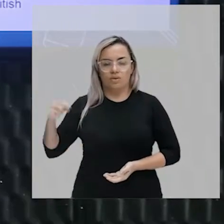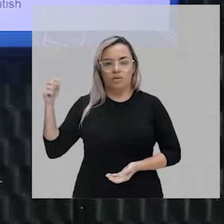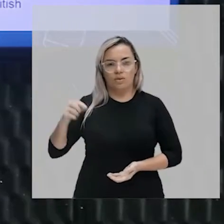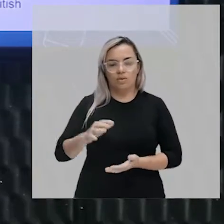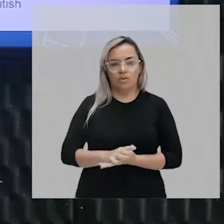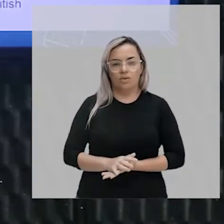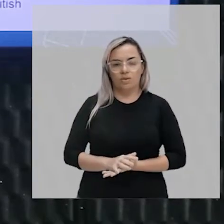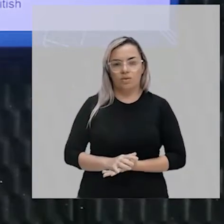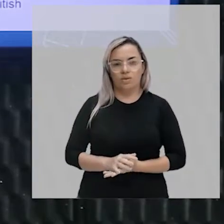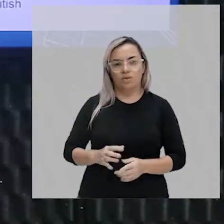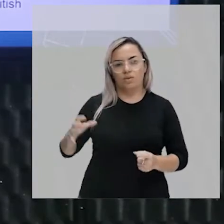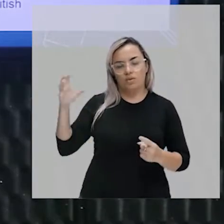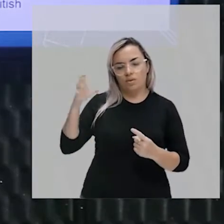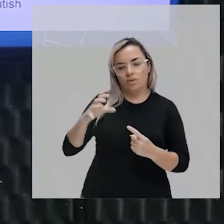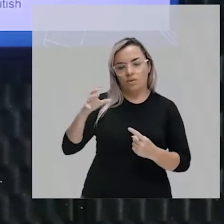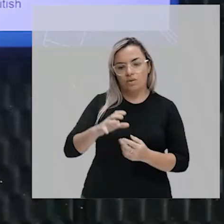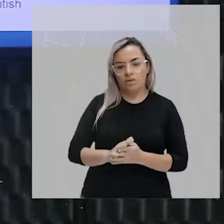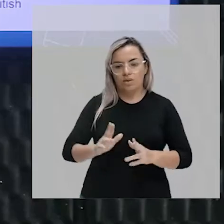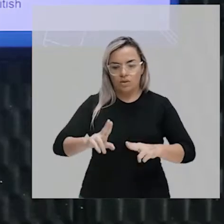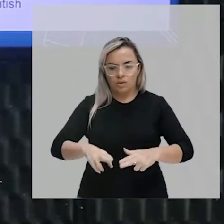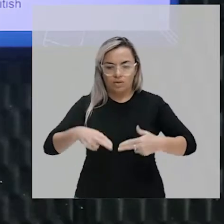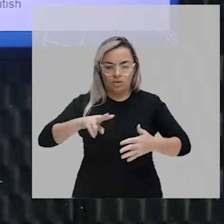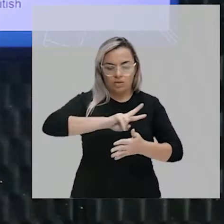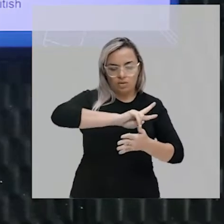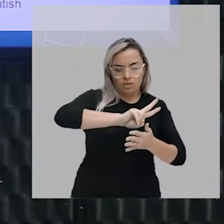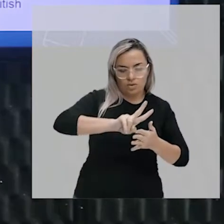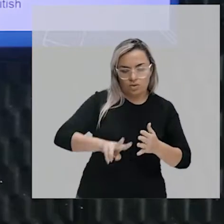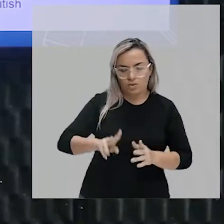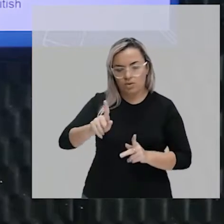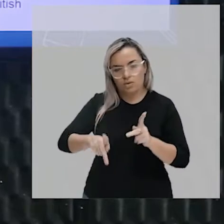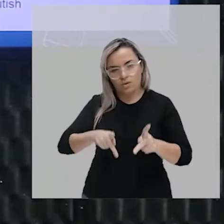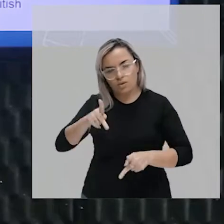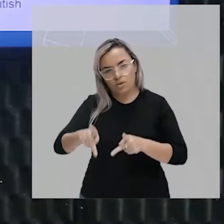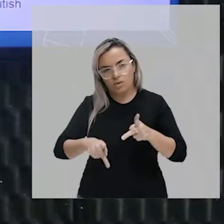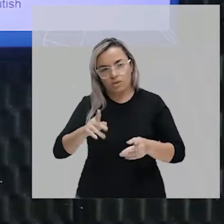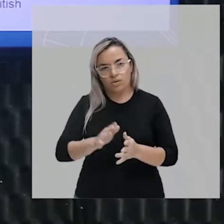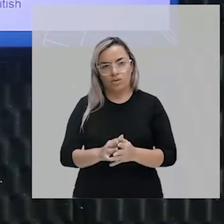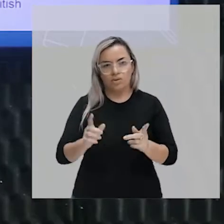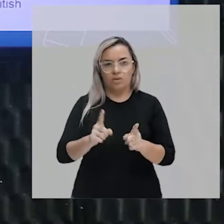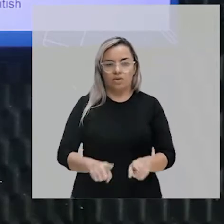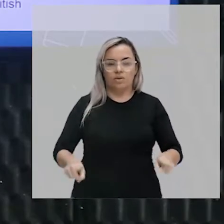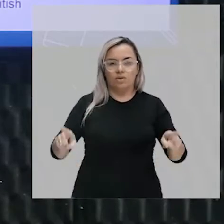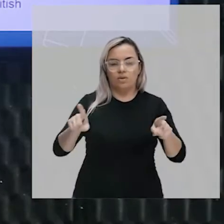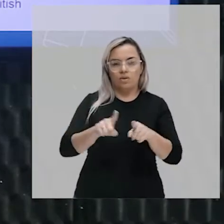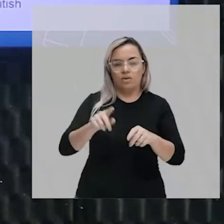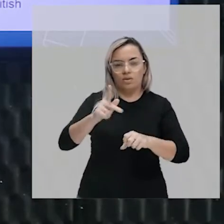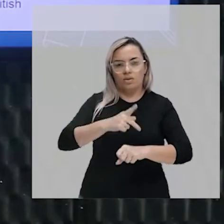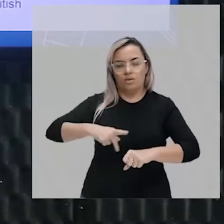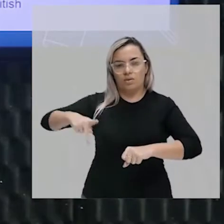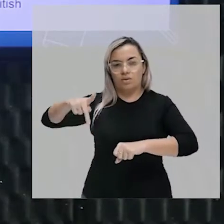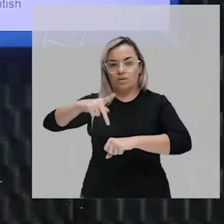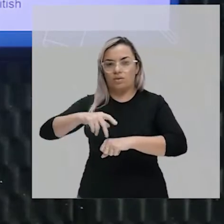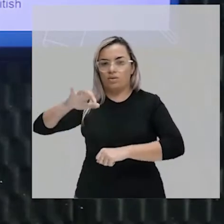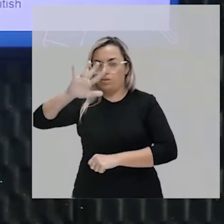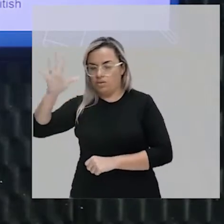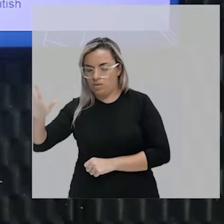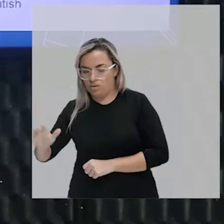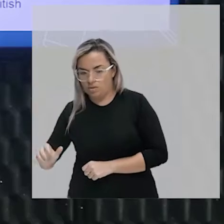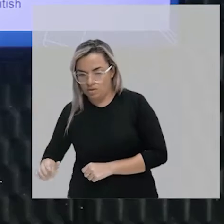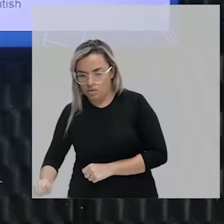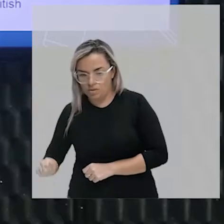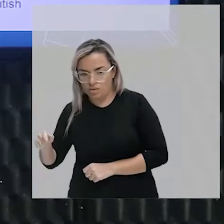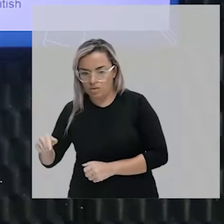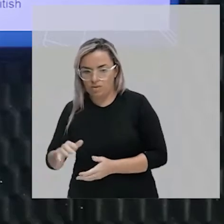portanto contribuem para essa composição étnica do povo mesma coisa se aplica também aos países africanos que foram